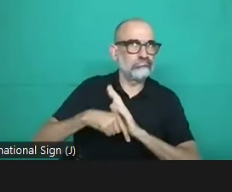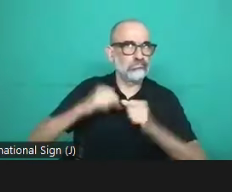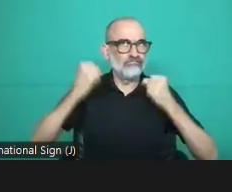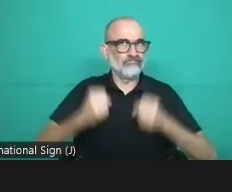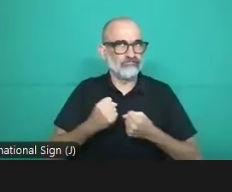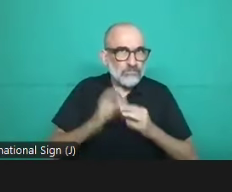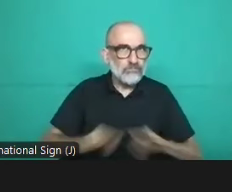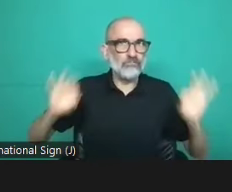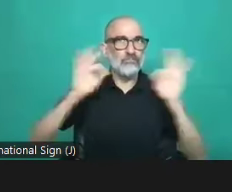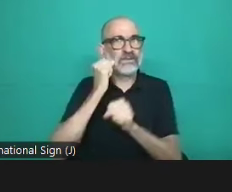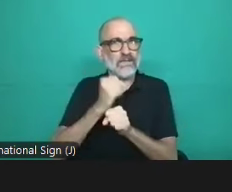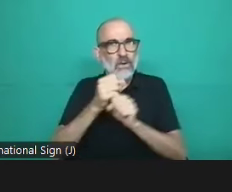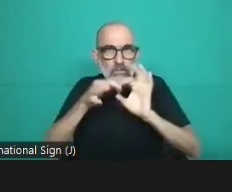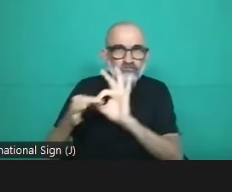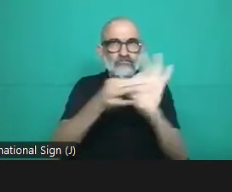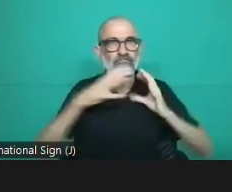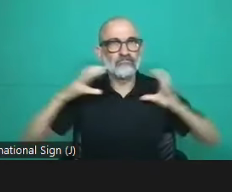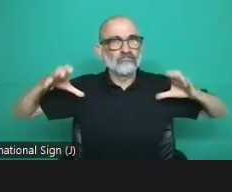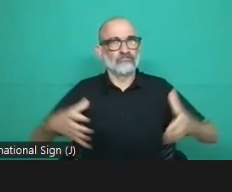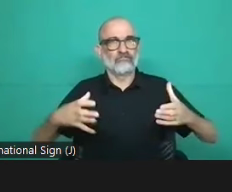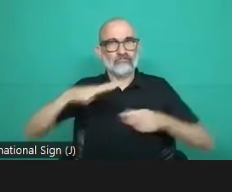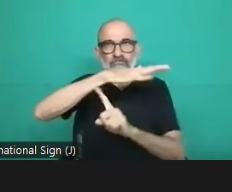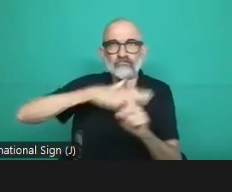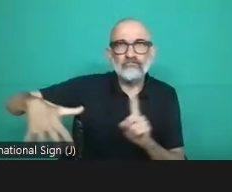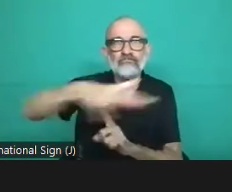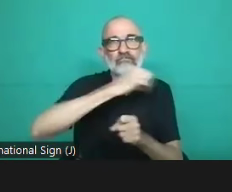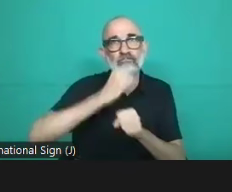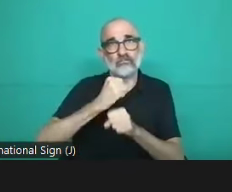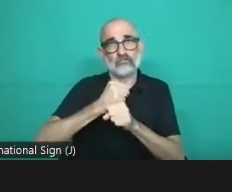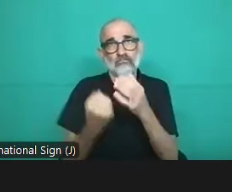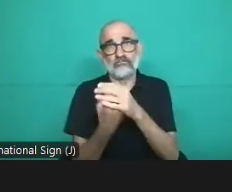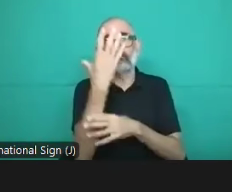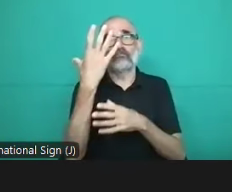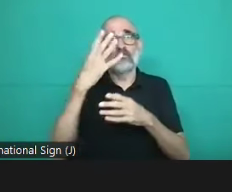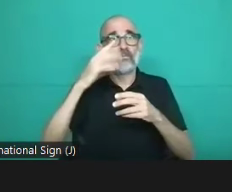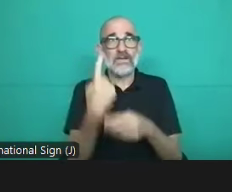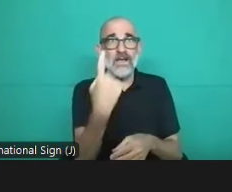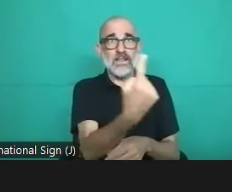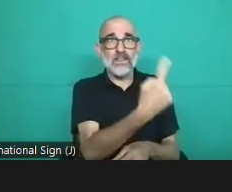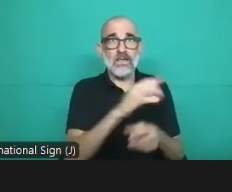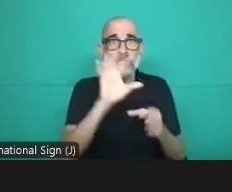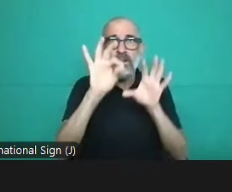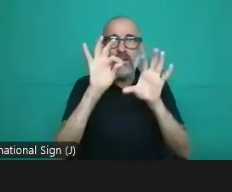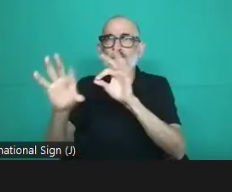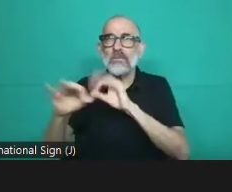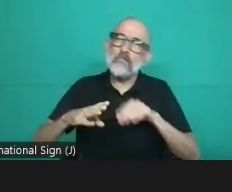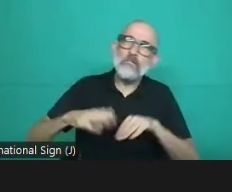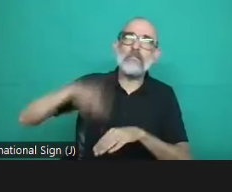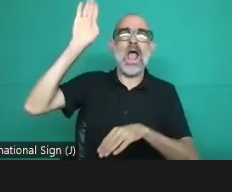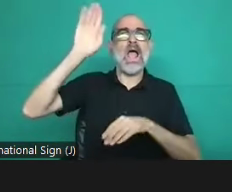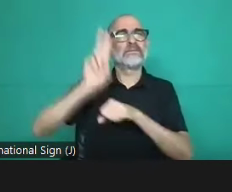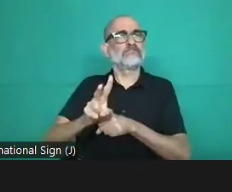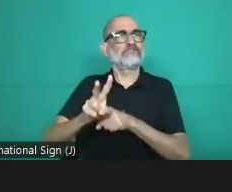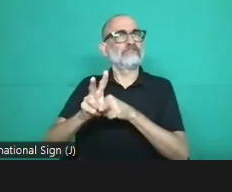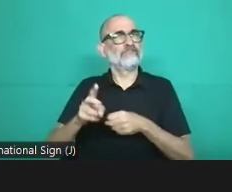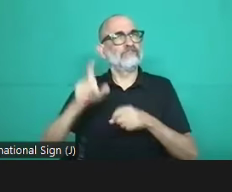precisão possível. Para fechar, eu chamo todos os líderes tomadores de decisões responsáveis de políticas de saúde